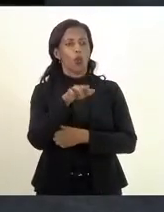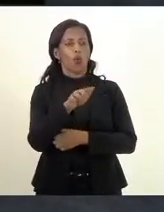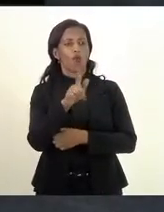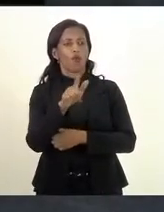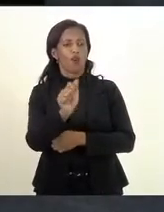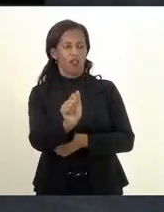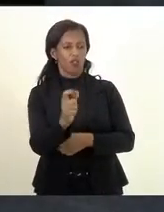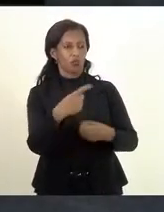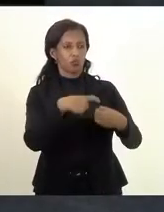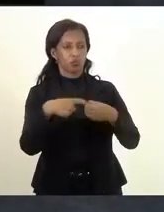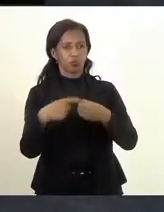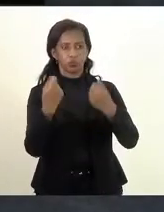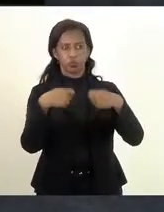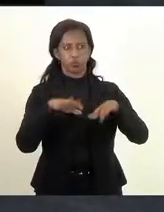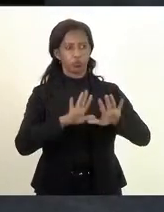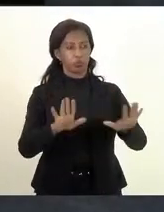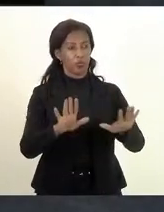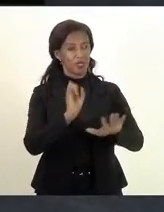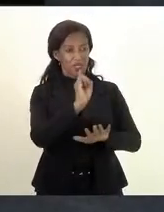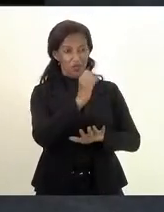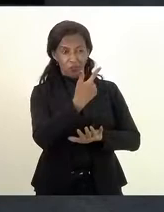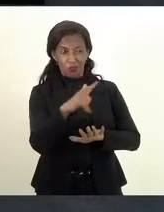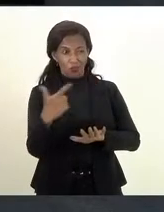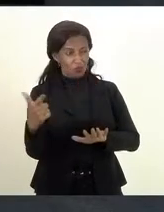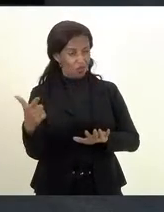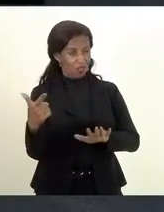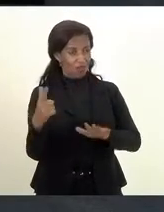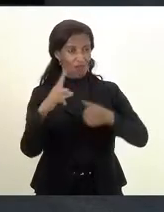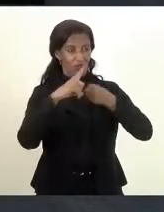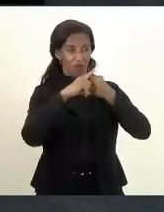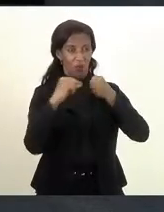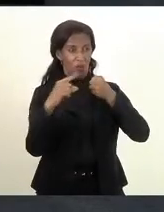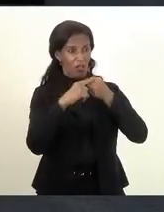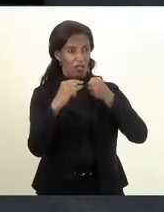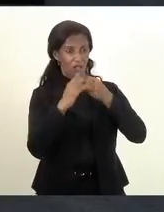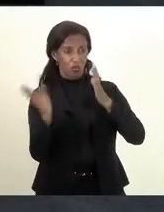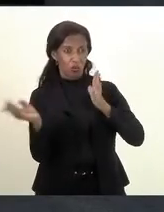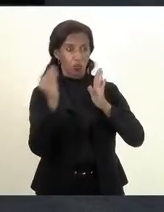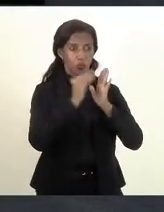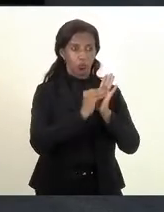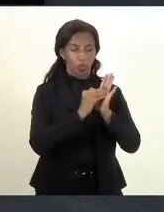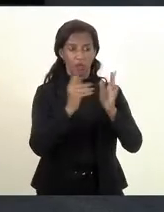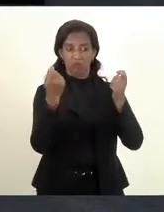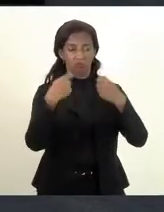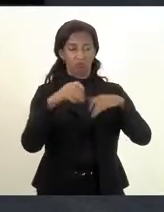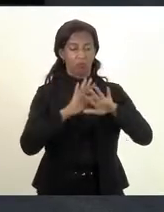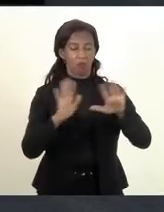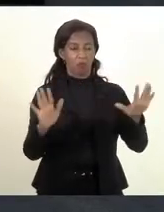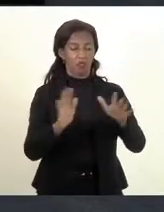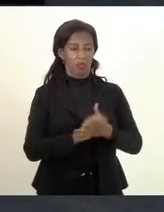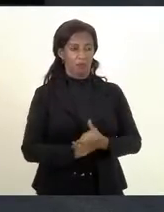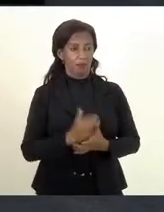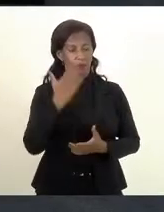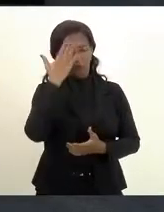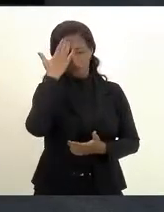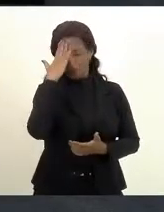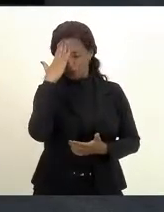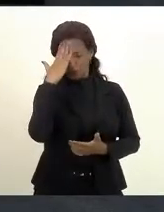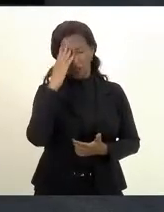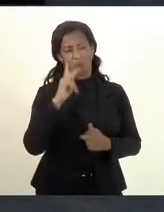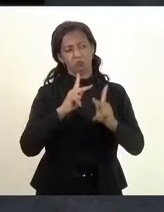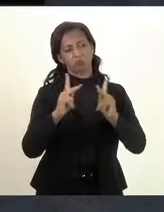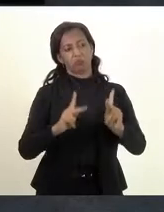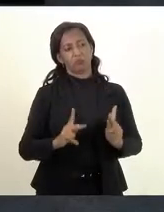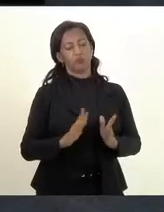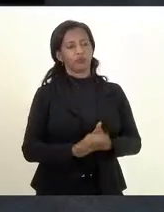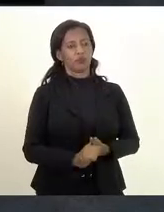com o FAES, não há necessidade de citar nenhum artigo de convênio com o FAES. Então, essa questão, no meu entendimento, está pacificada.